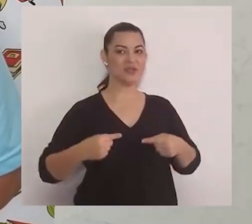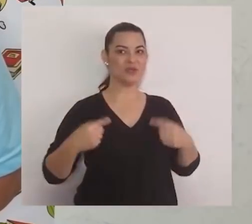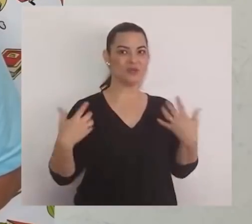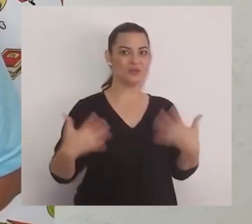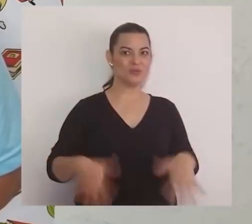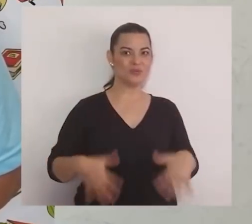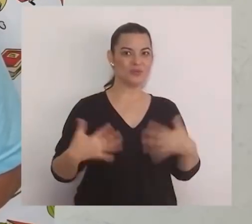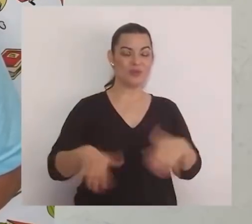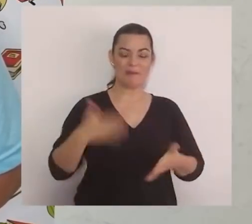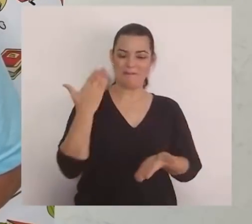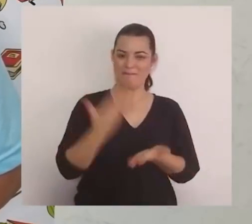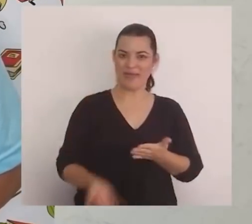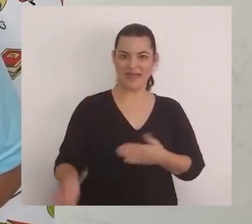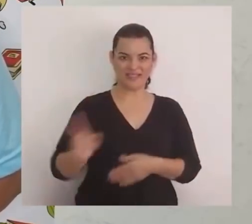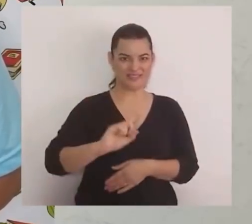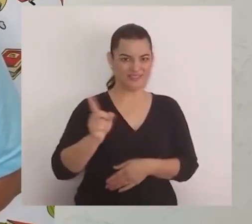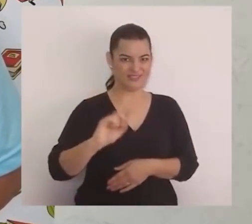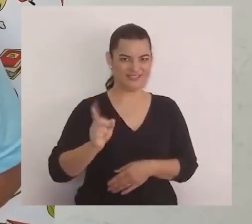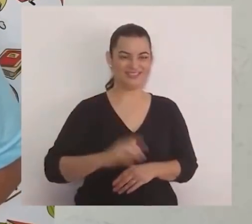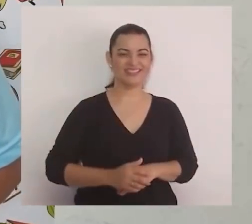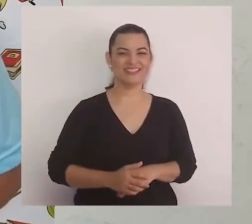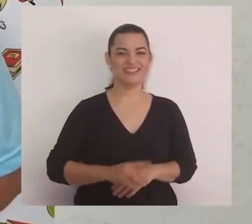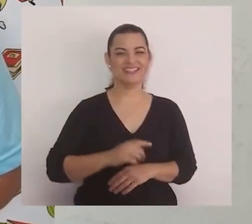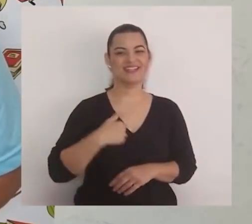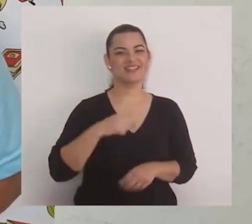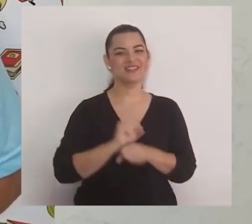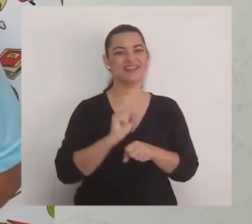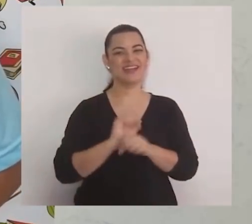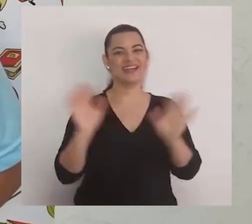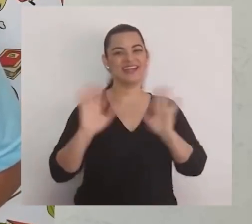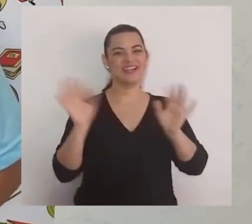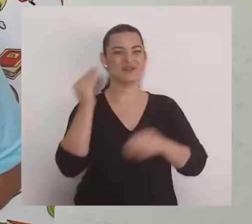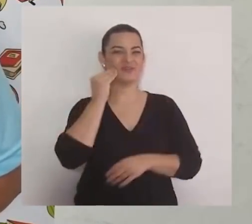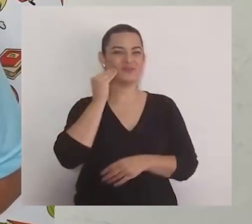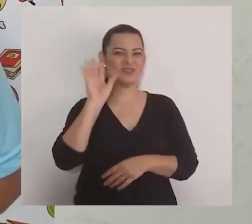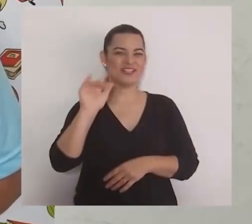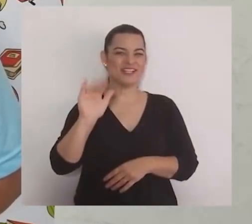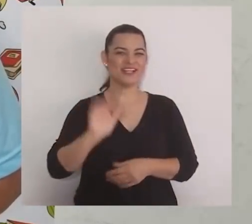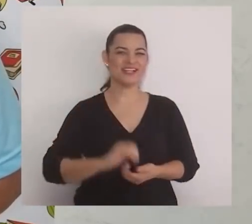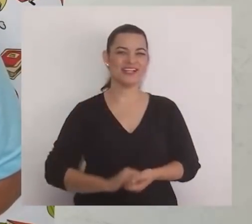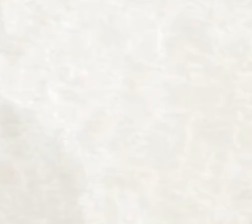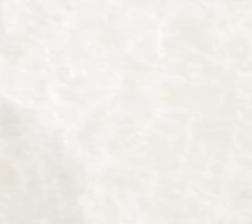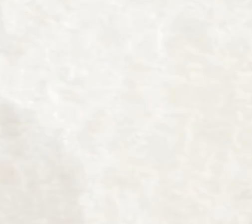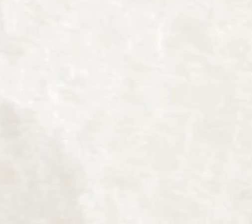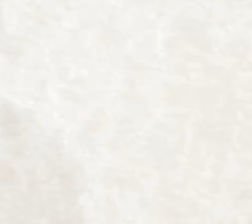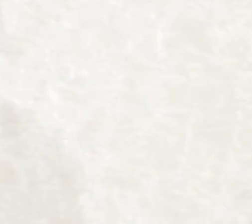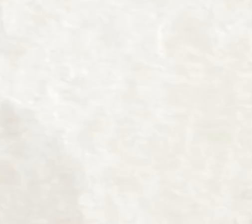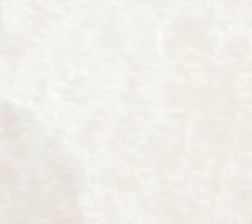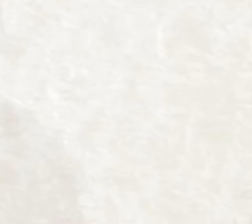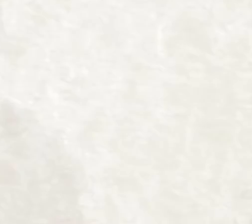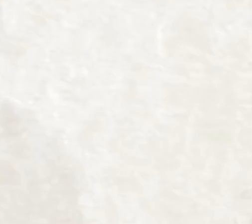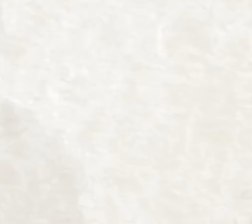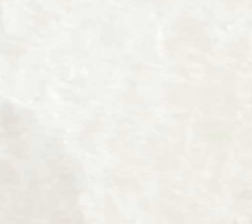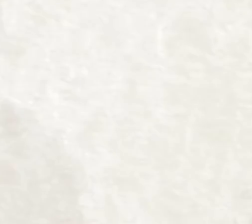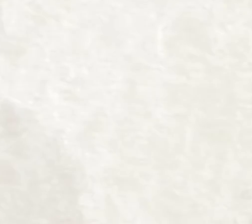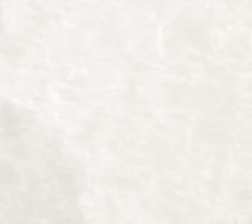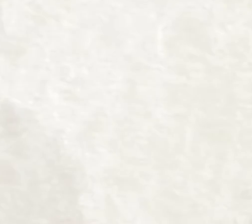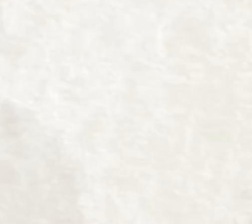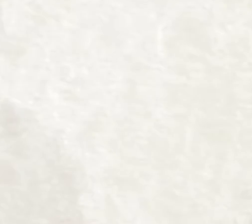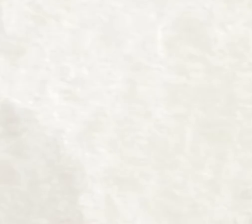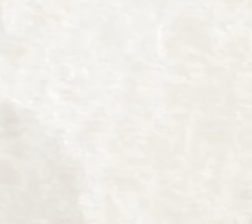quero saber o que vocês gostariam que fosse registrado pelo